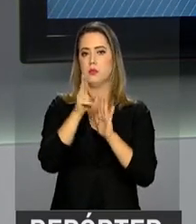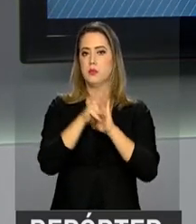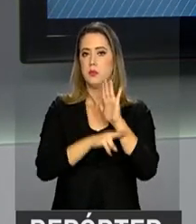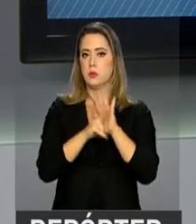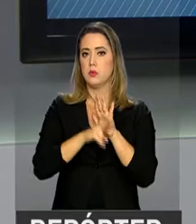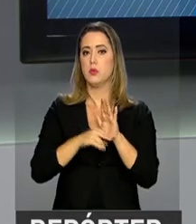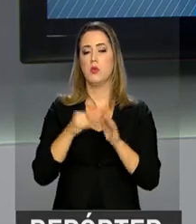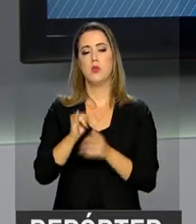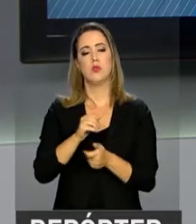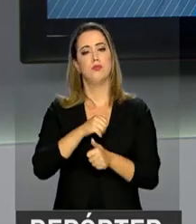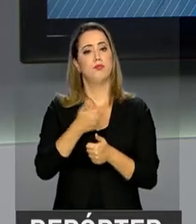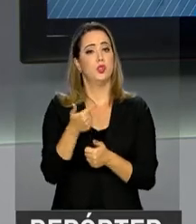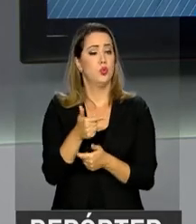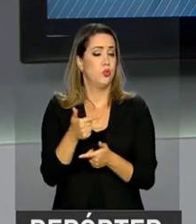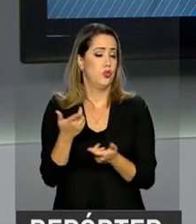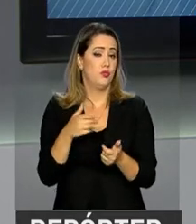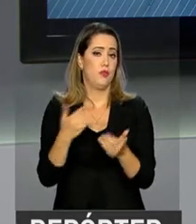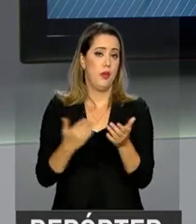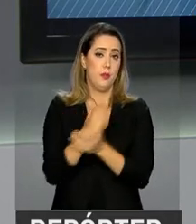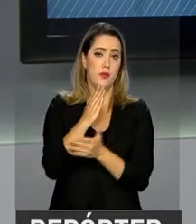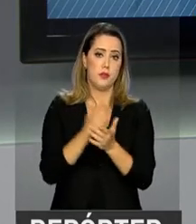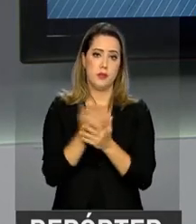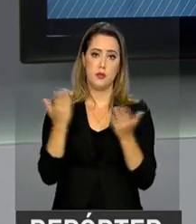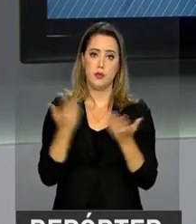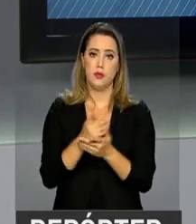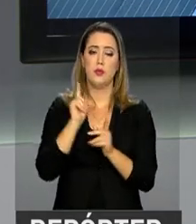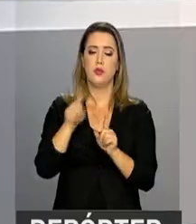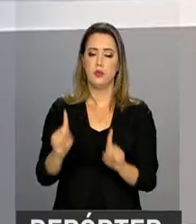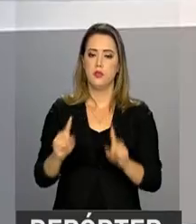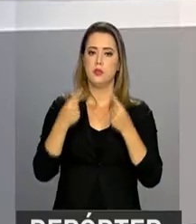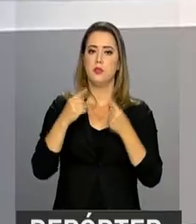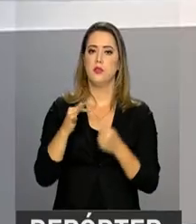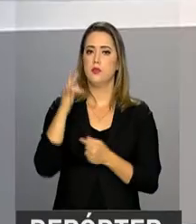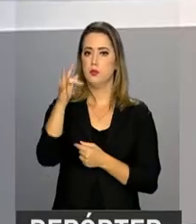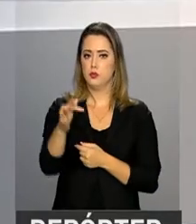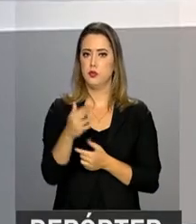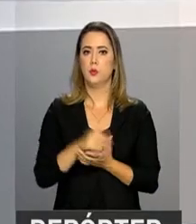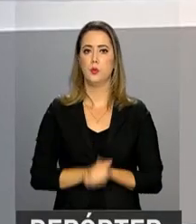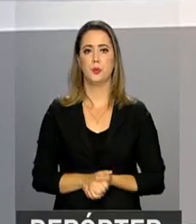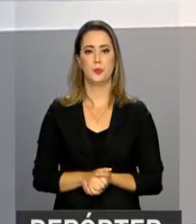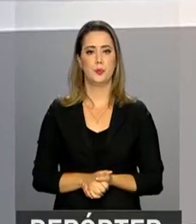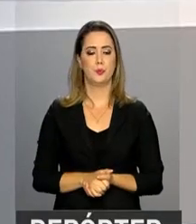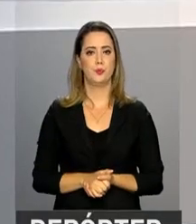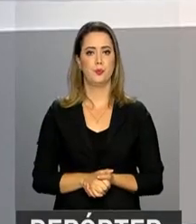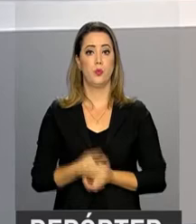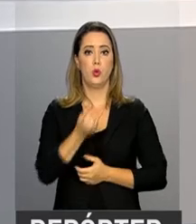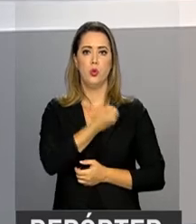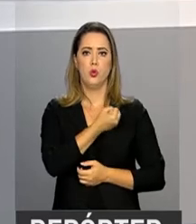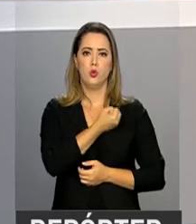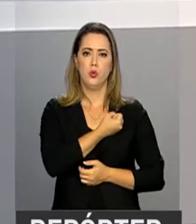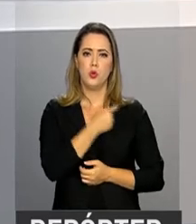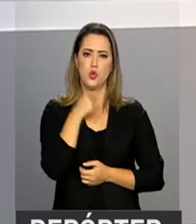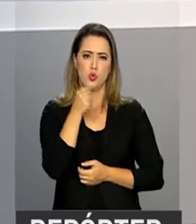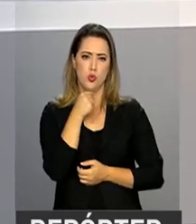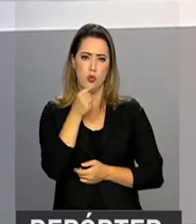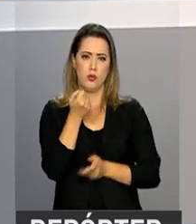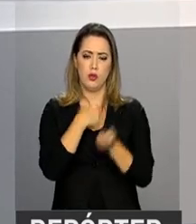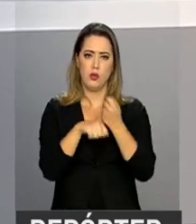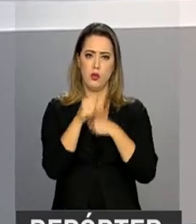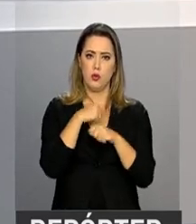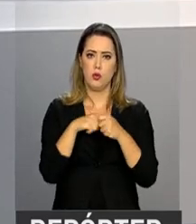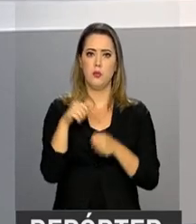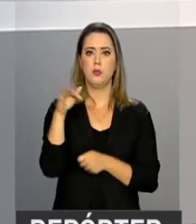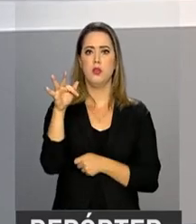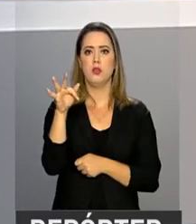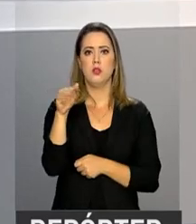feito agora será o primeiro desafio do próximo governo o indicador de incerteza da economia da fundação getúlio vargas